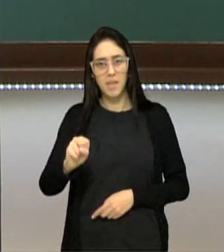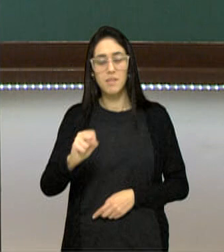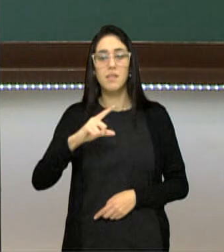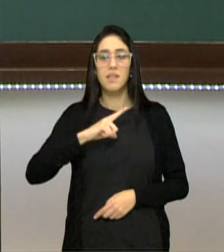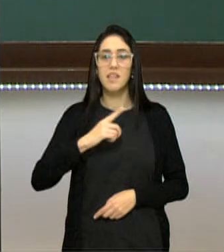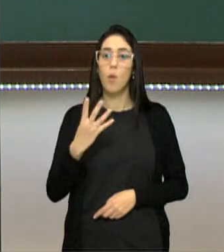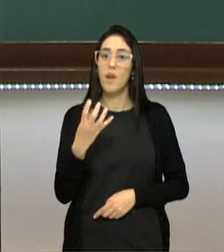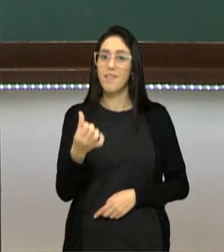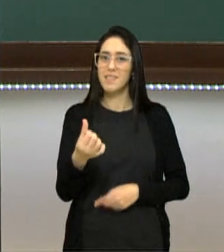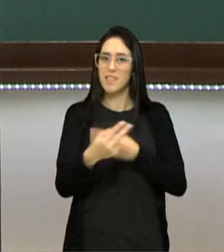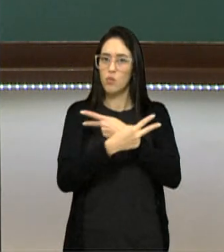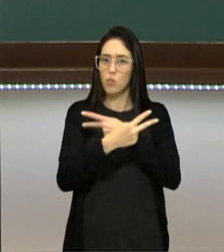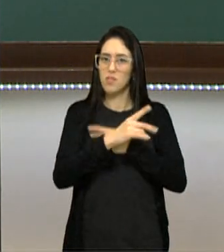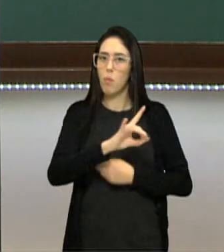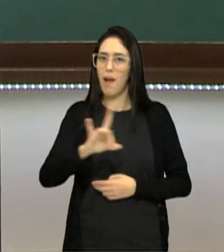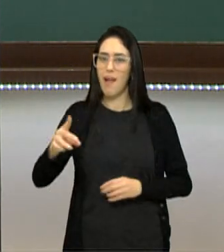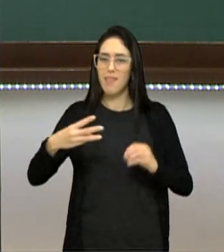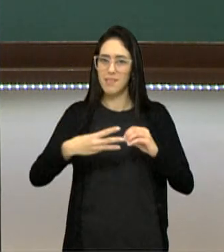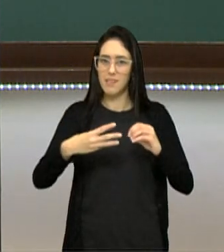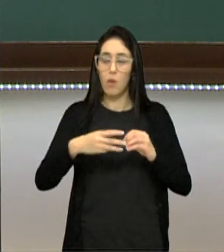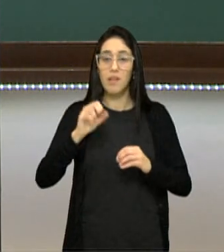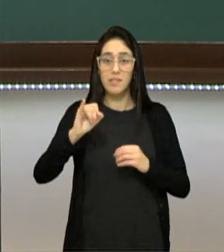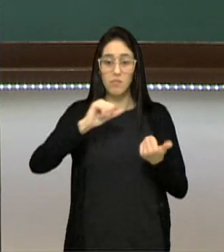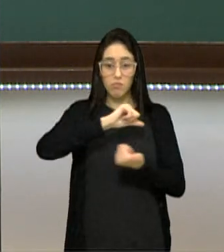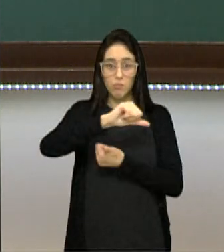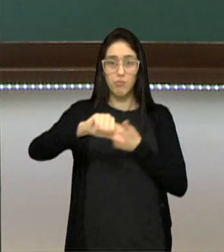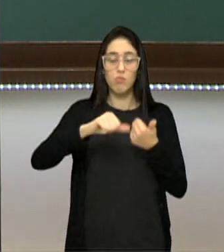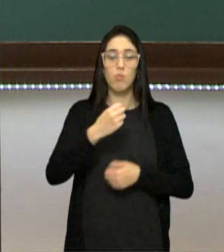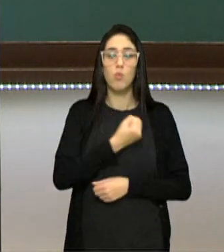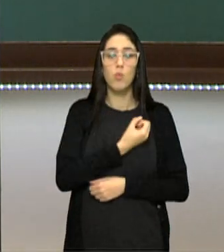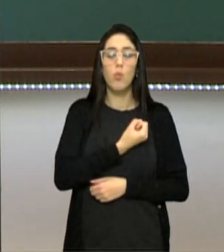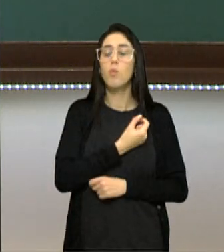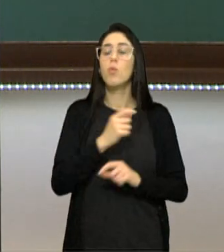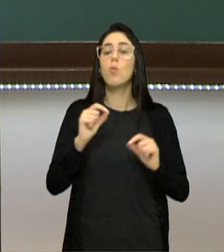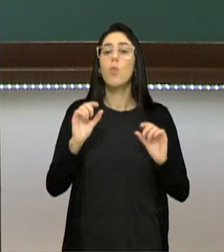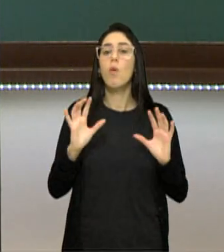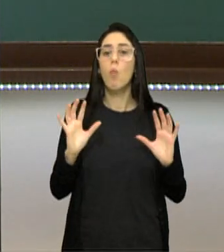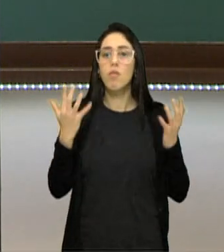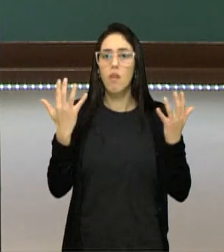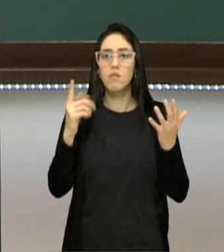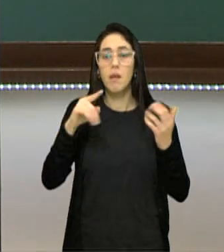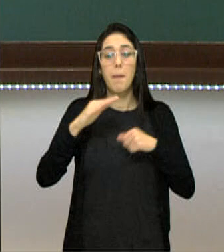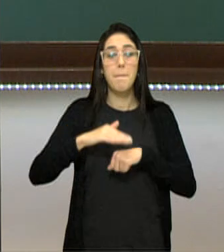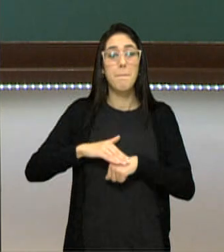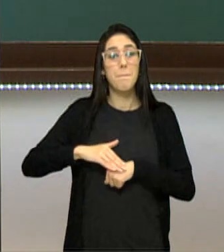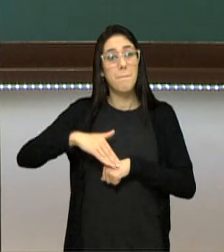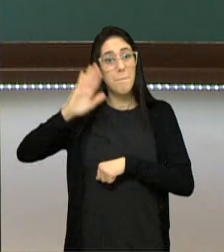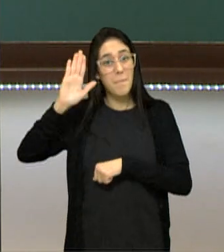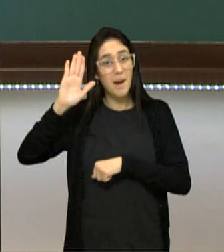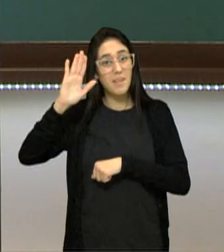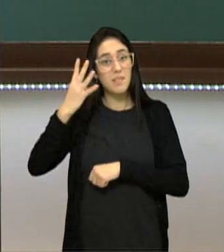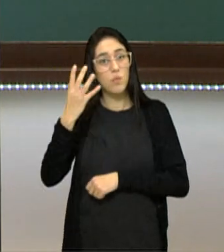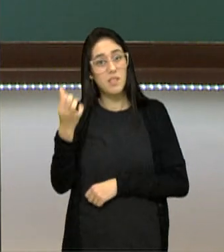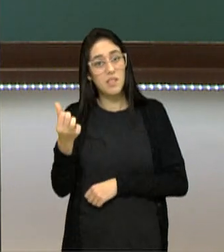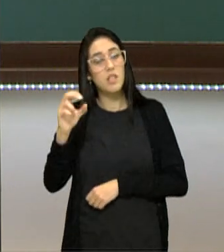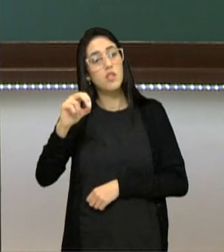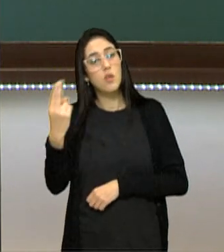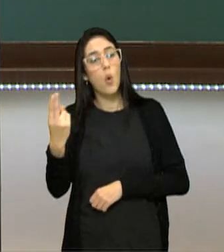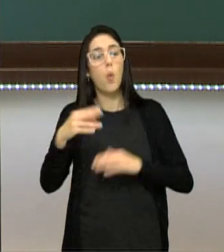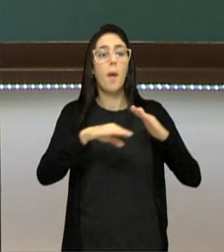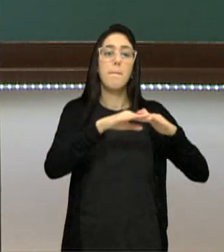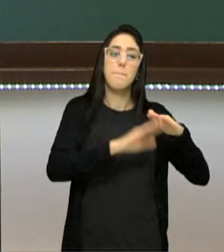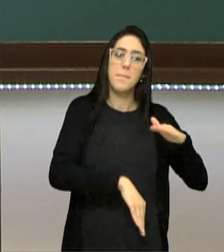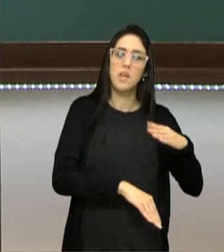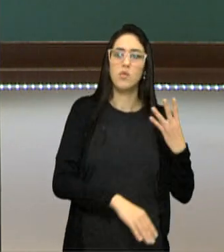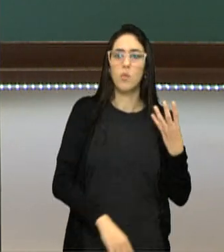célula. Quando a gente fala numa alteração numérica, a gente está falando em mais que 46 ou menos que 46. 1